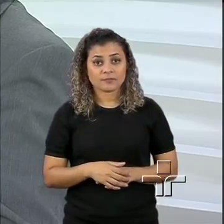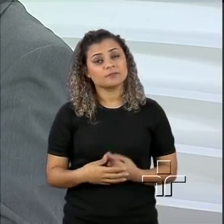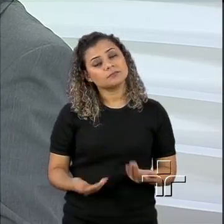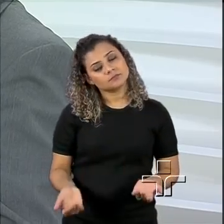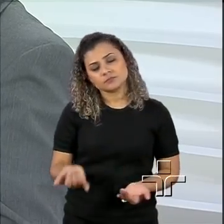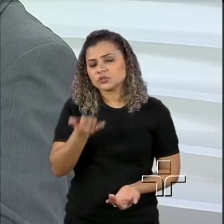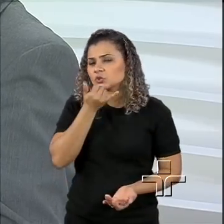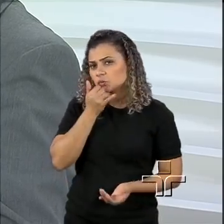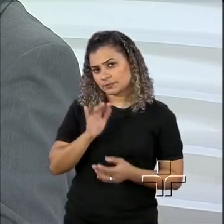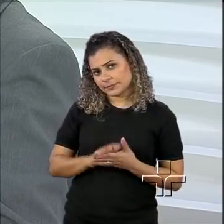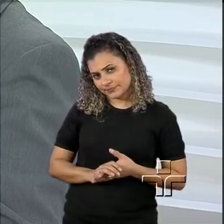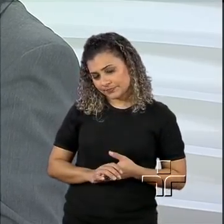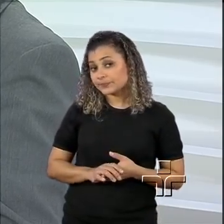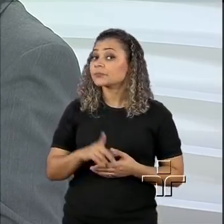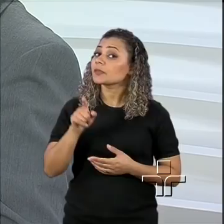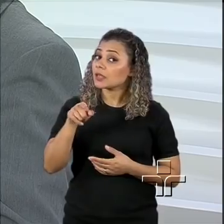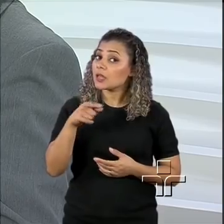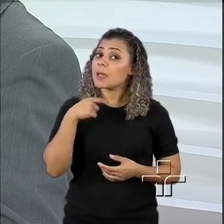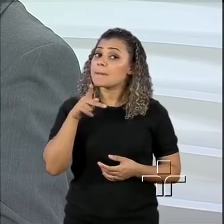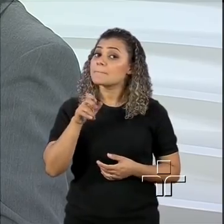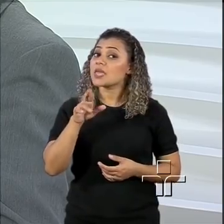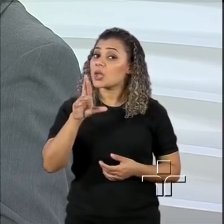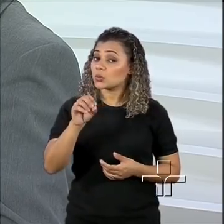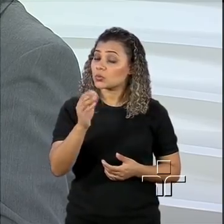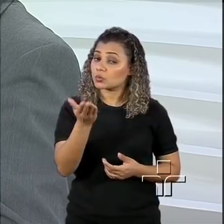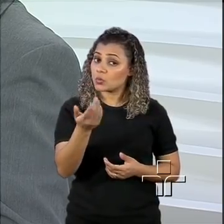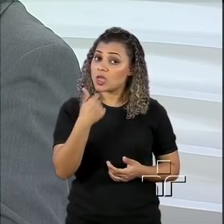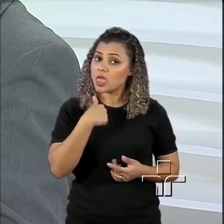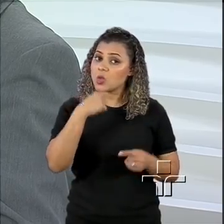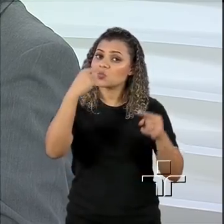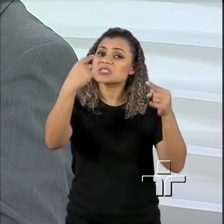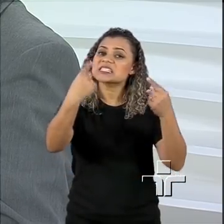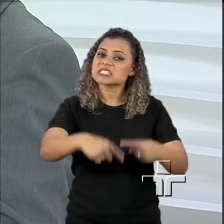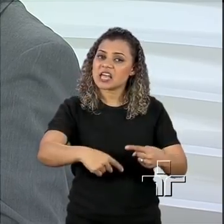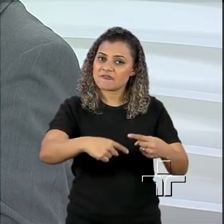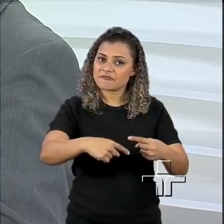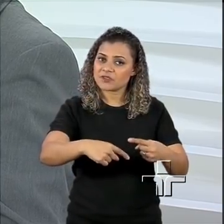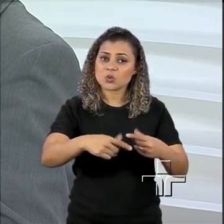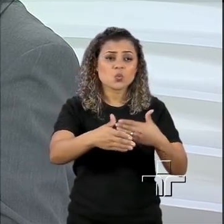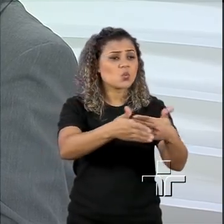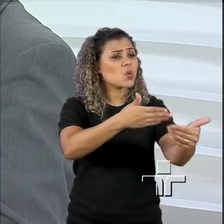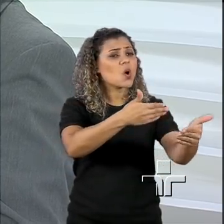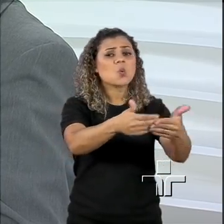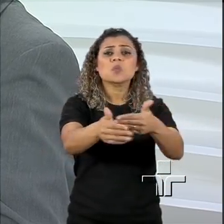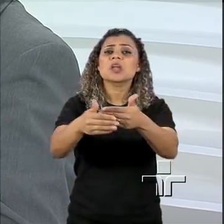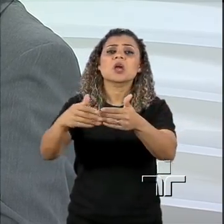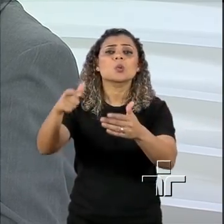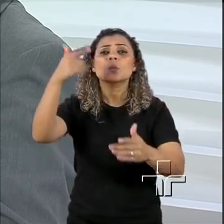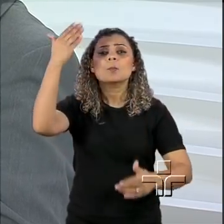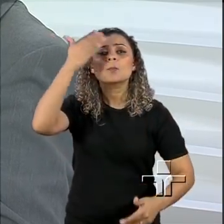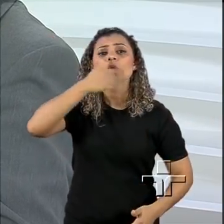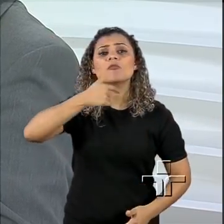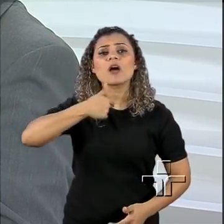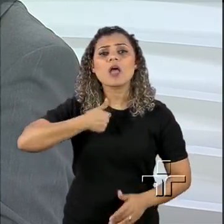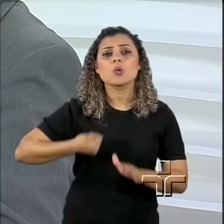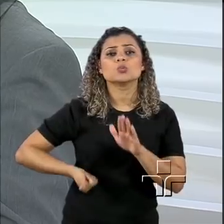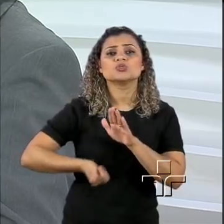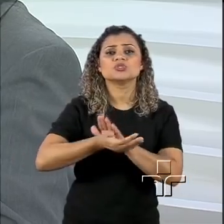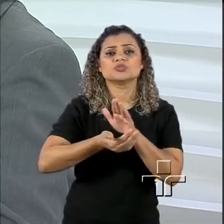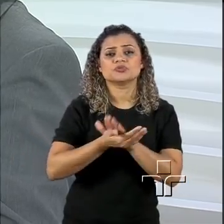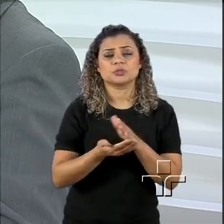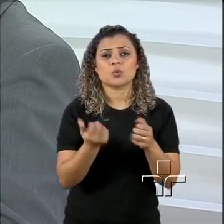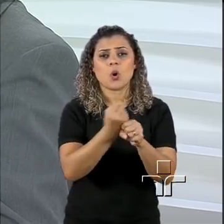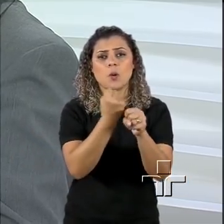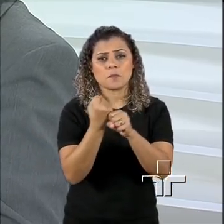Pedro, aqui eu desafio qualquer um provar qualquer desvio nessa obra.